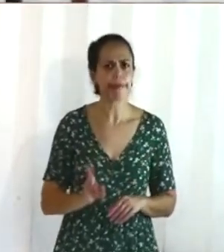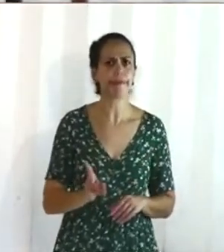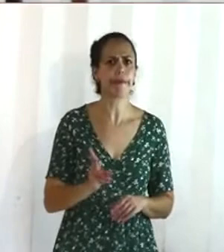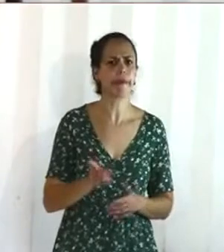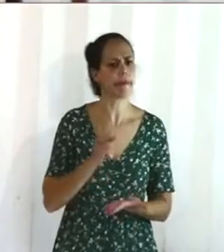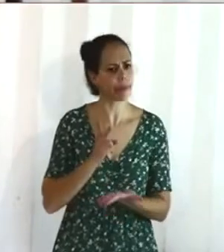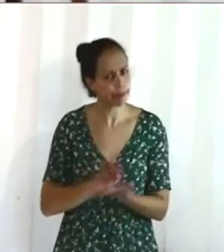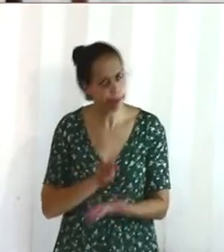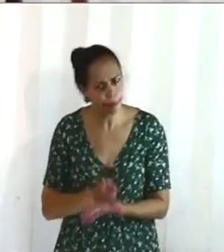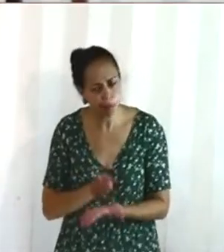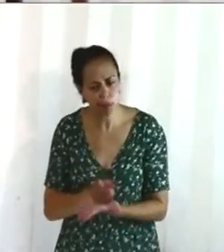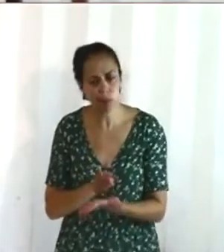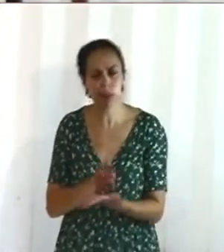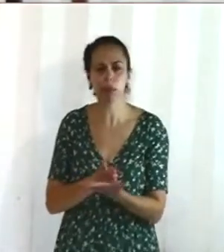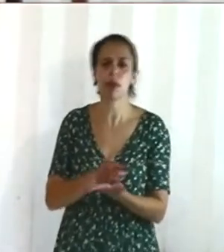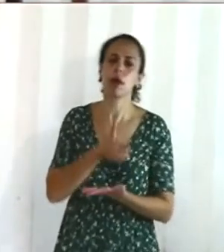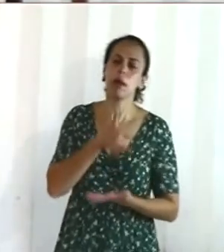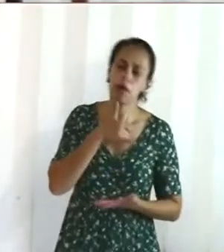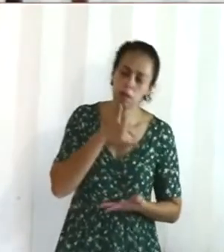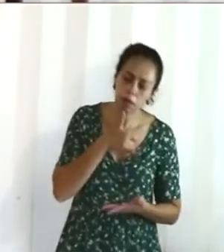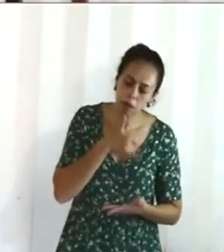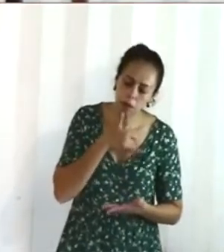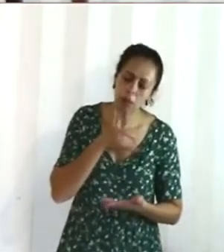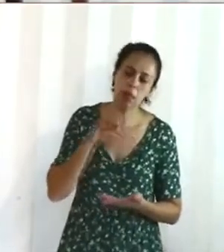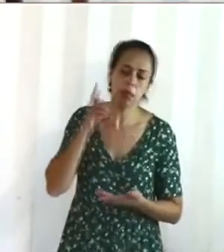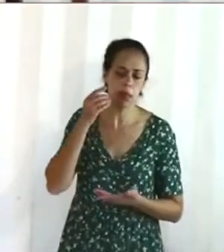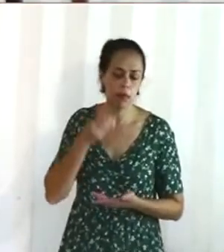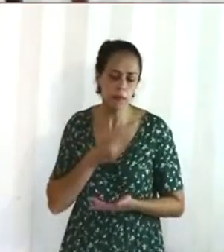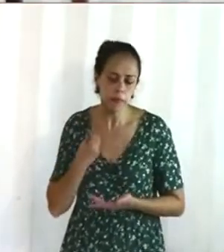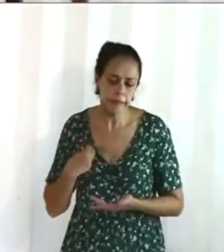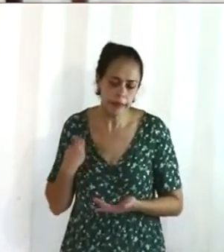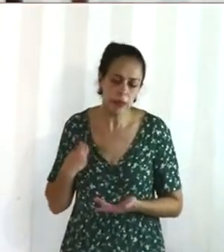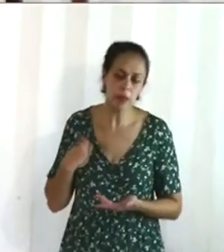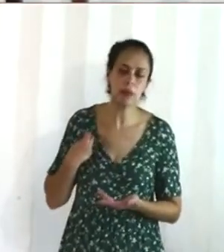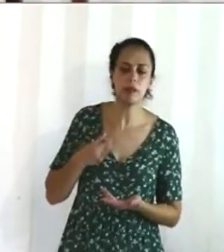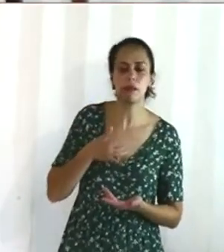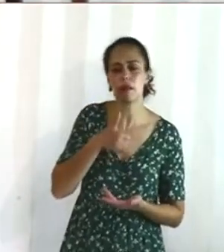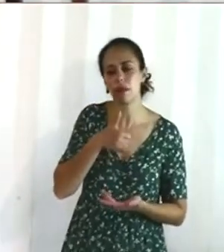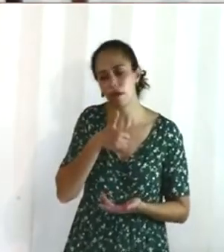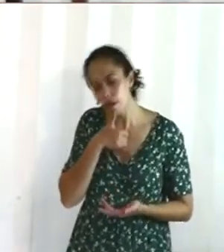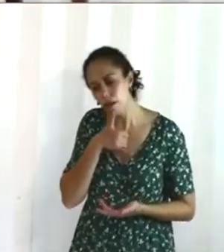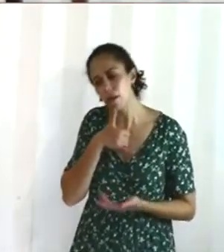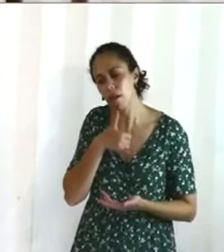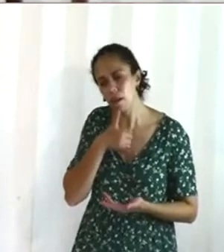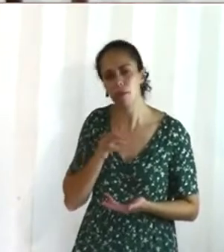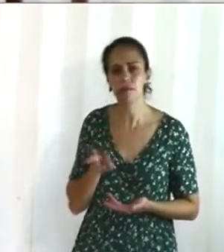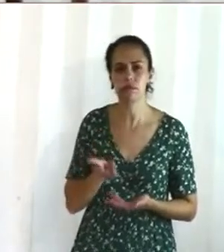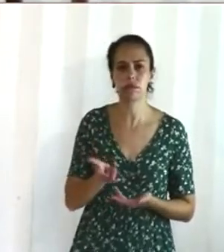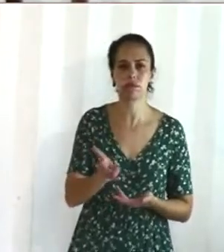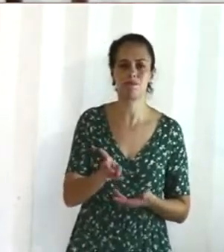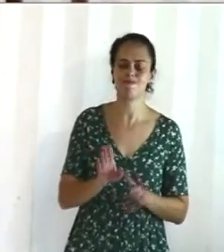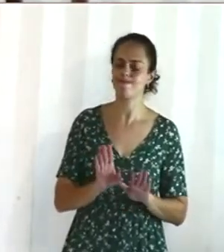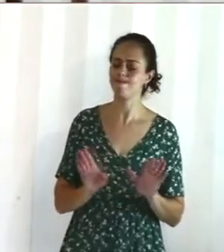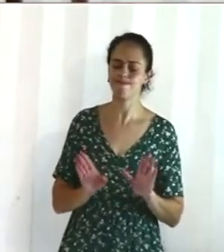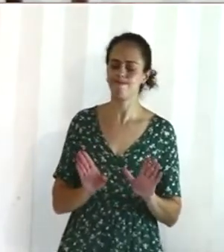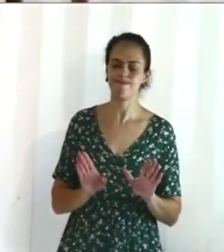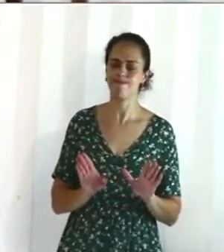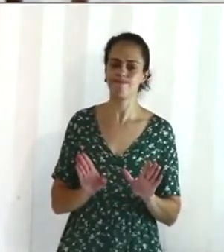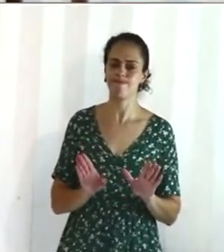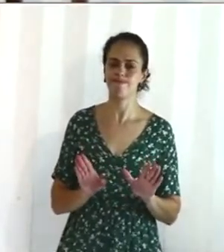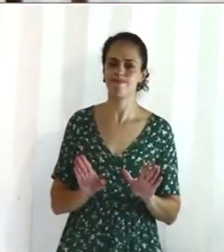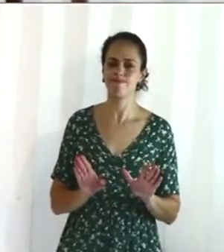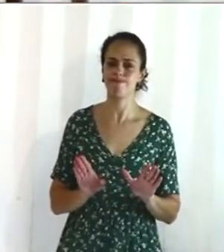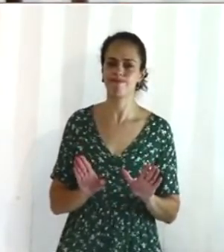crente é porque esse crente não está olhando para o seu Salvador, não está olhando para